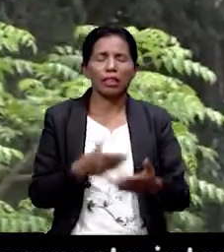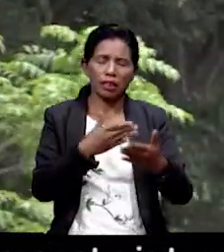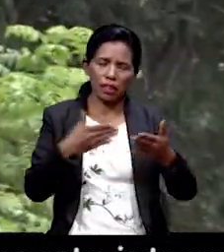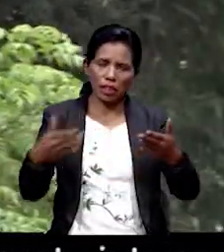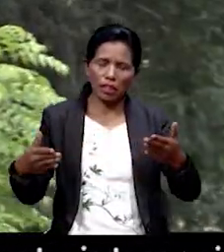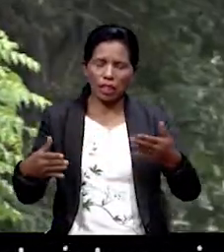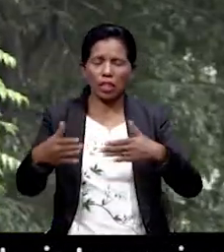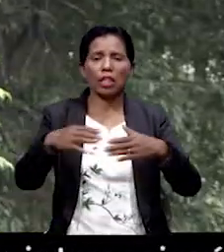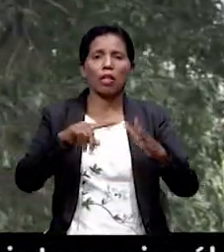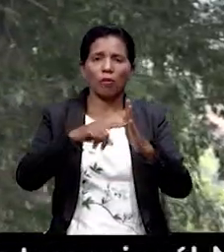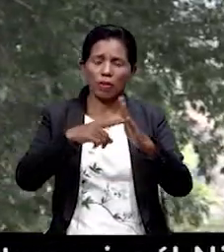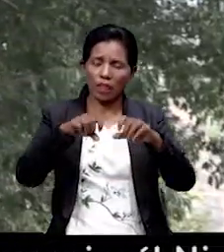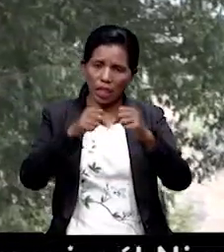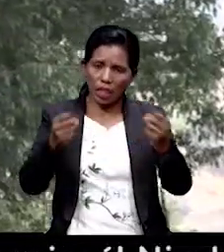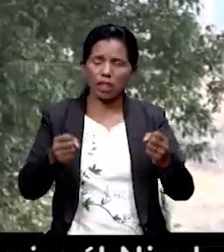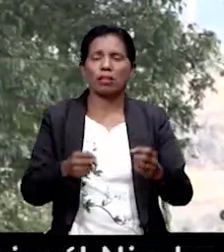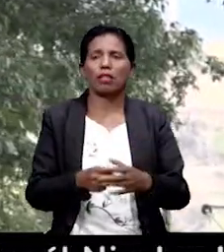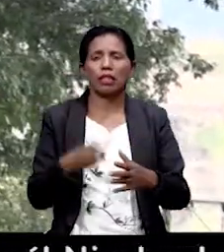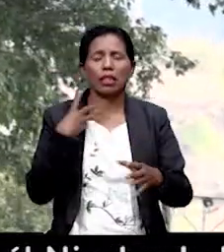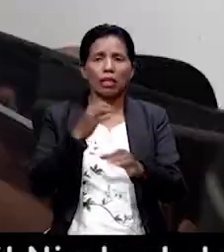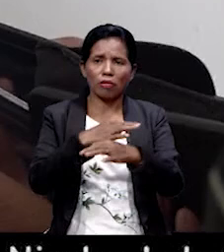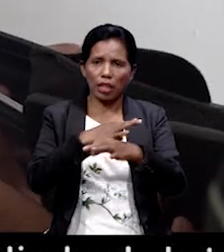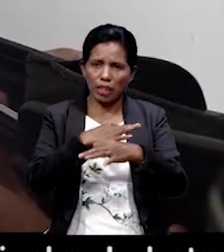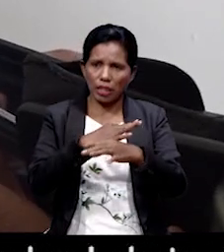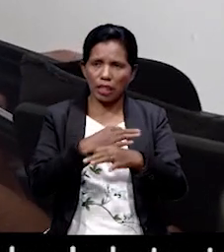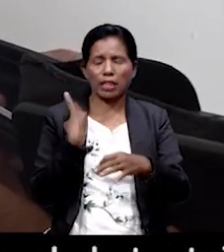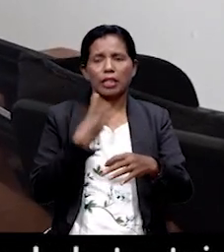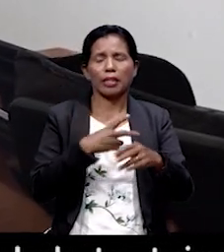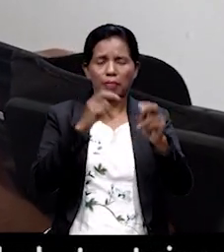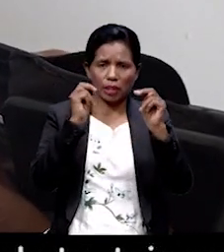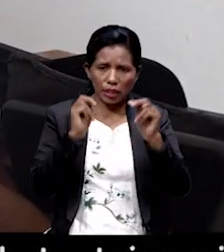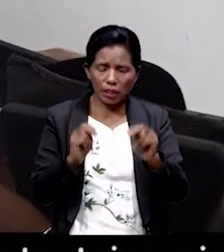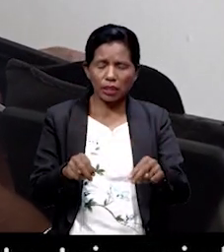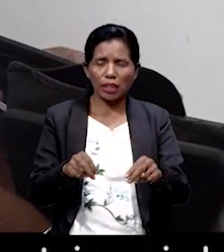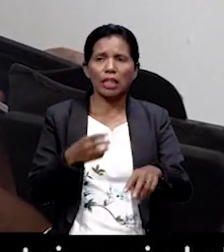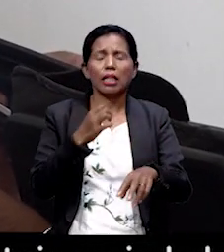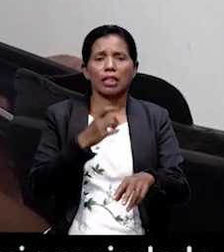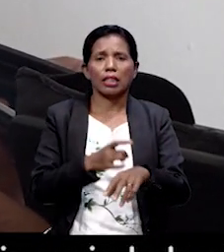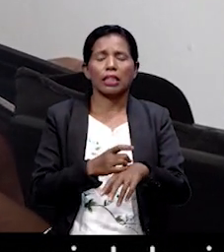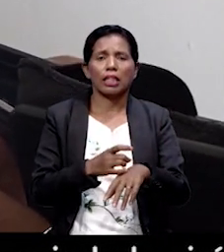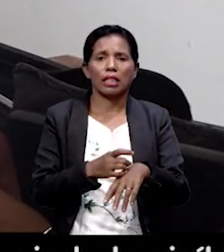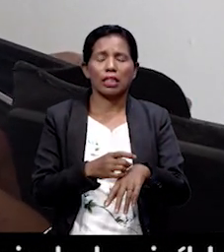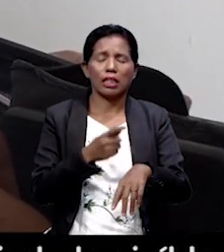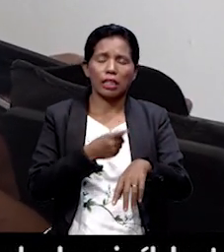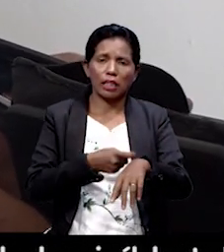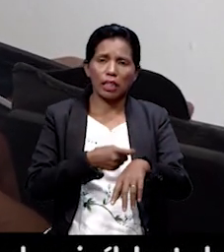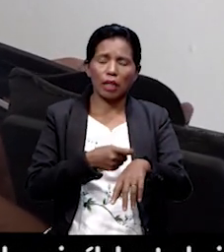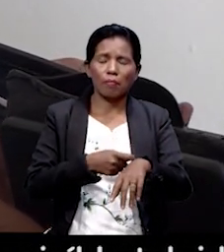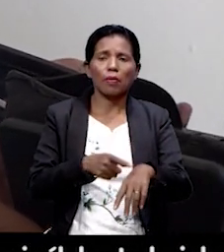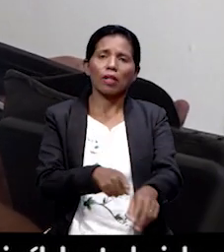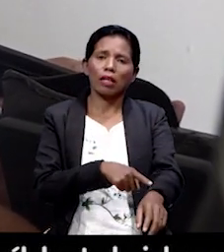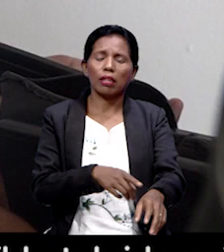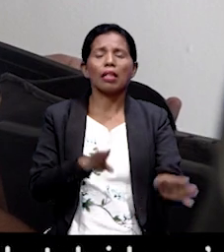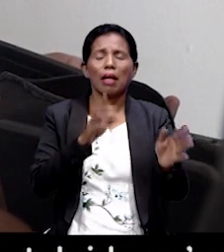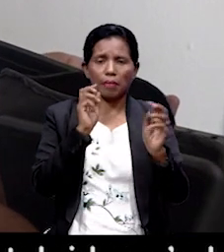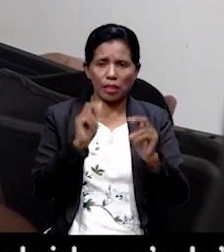at babarau ita tu halo manutenção e ke precisa tempo narok hamate ahe agora lina ne ema uza hela se